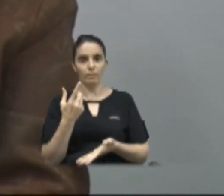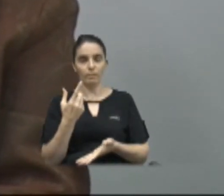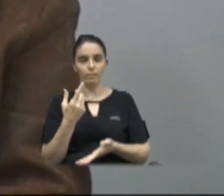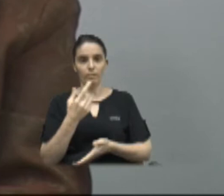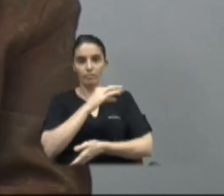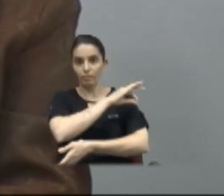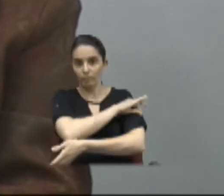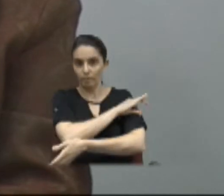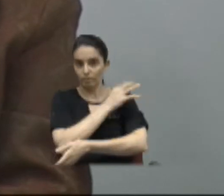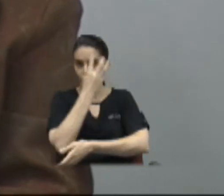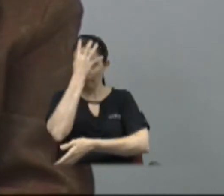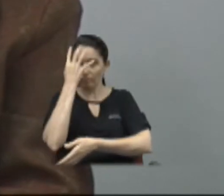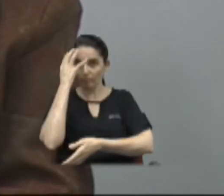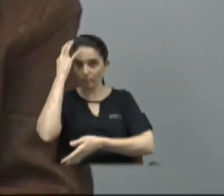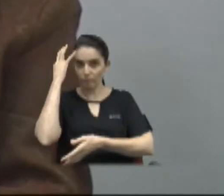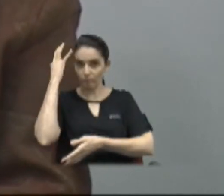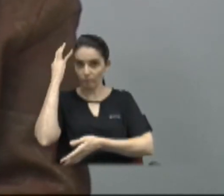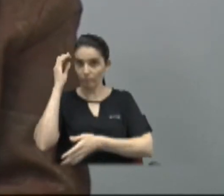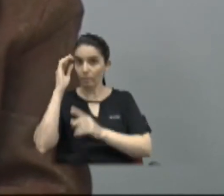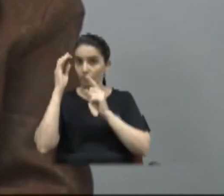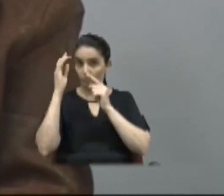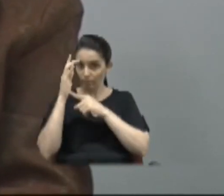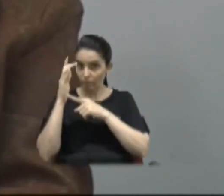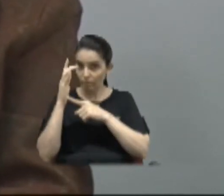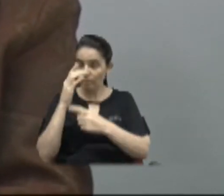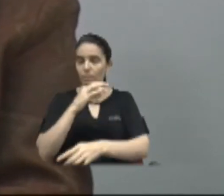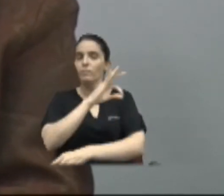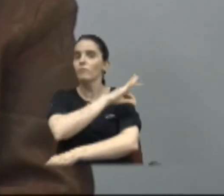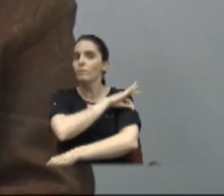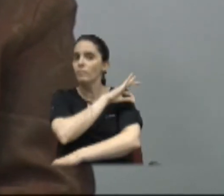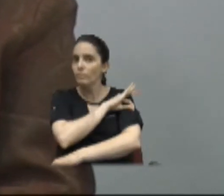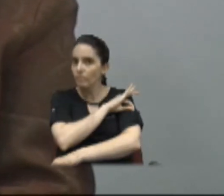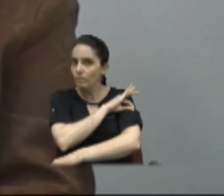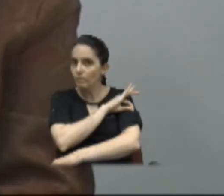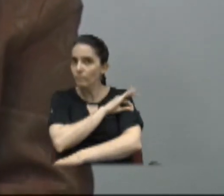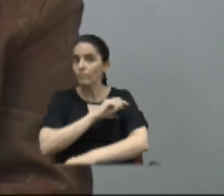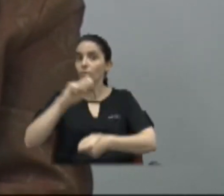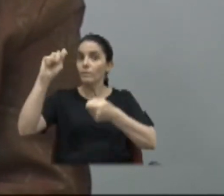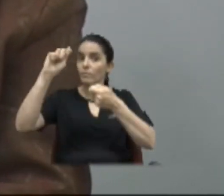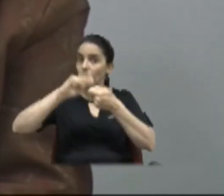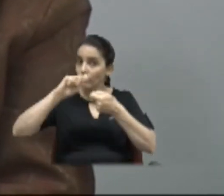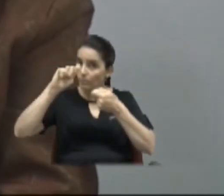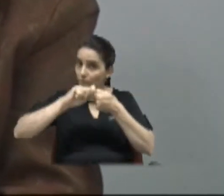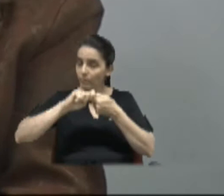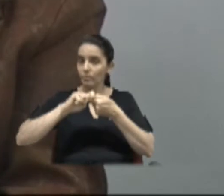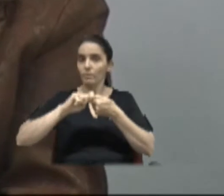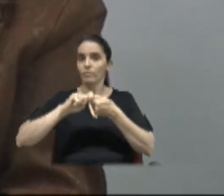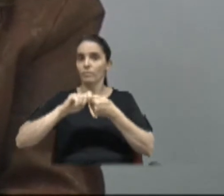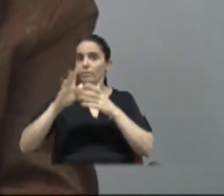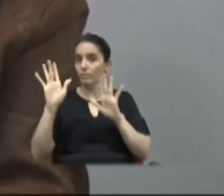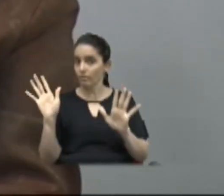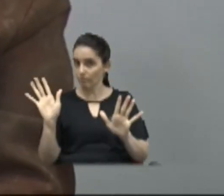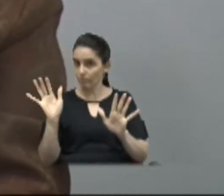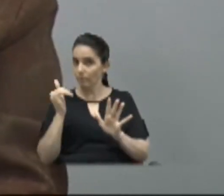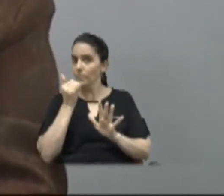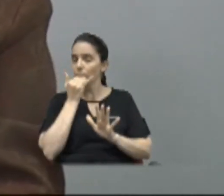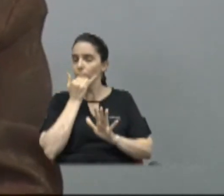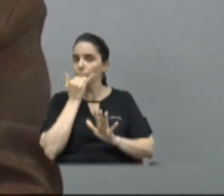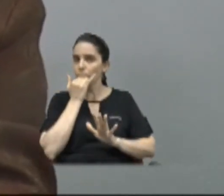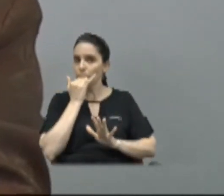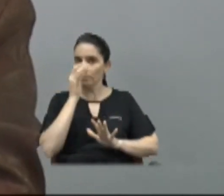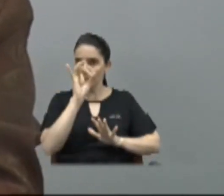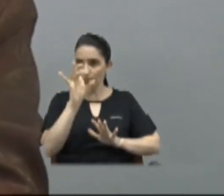foi eleito prefeito, executar. Então me perdoe os nobres colegas quando falam